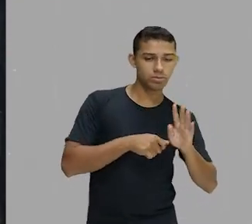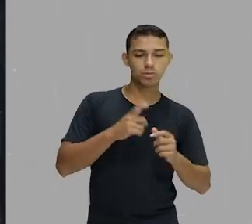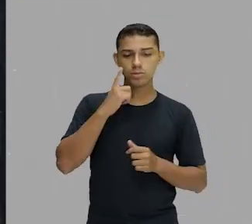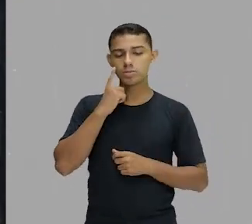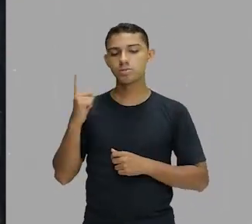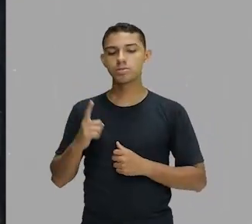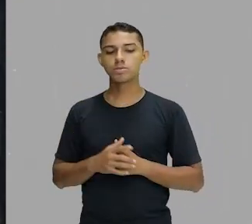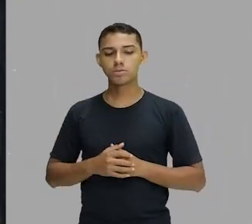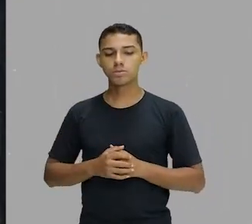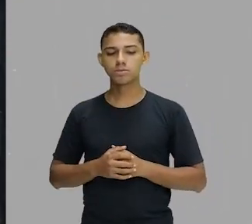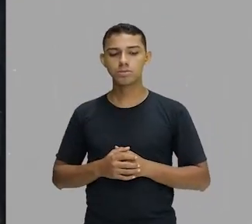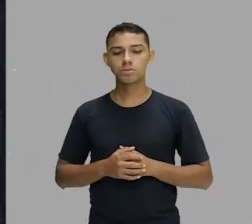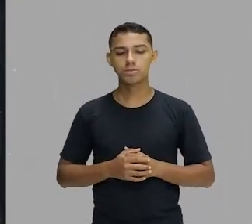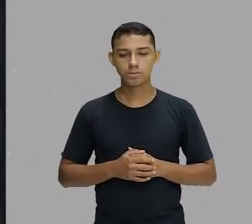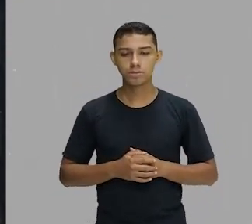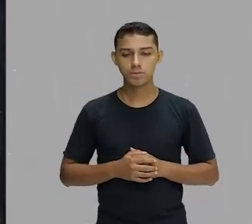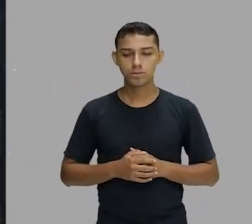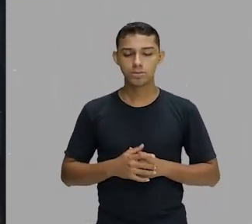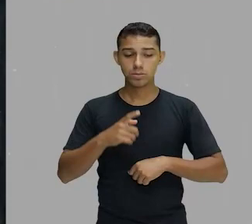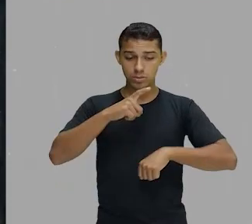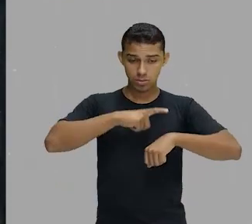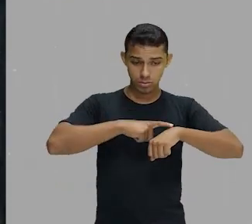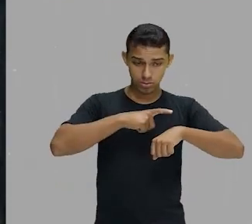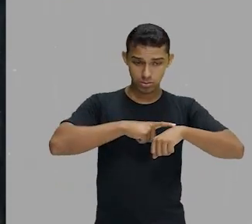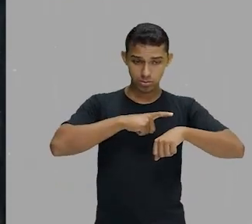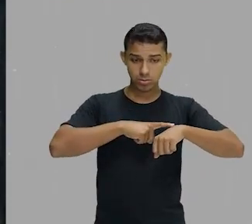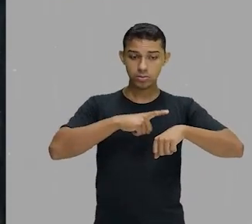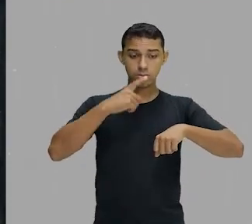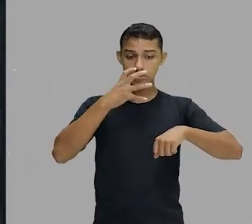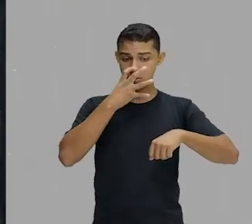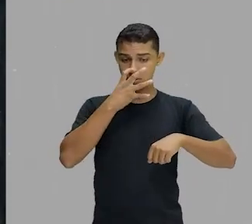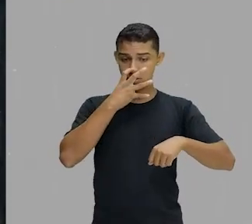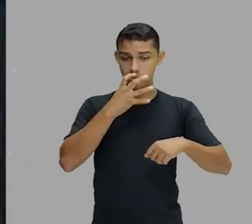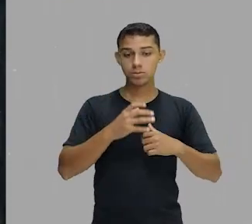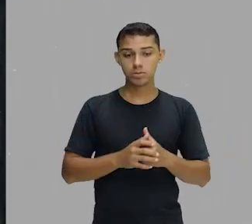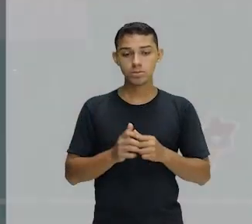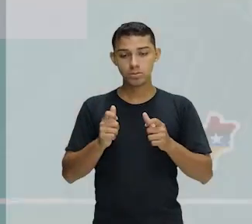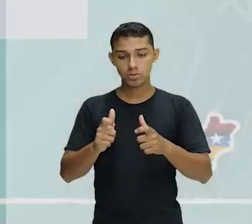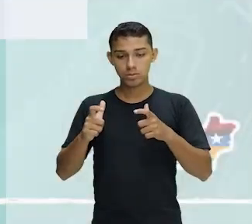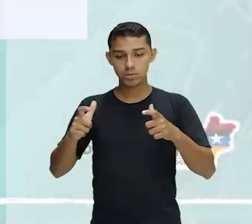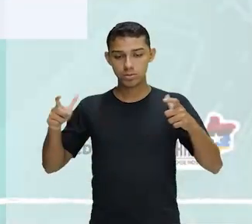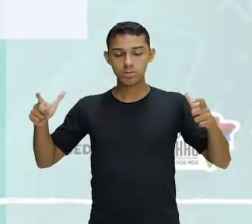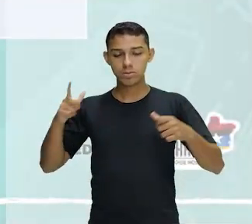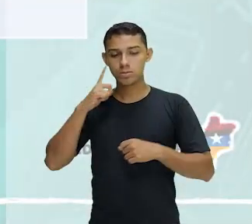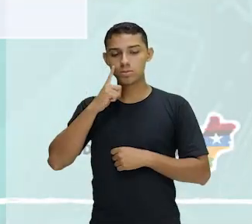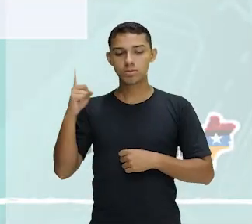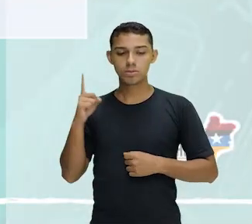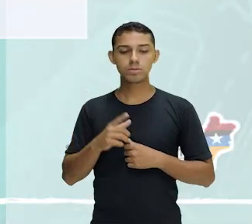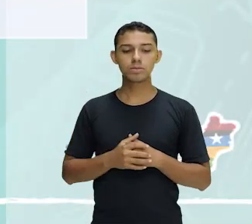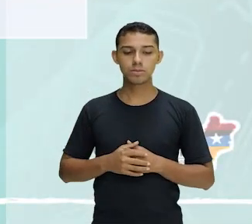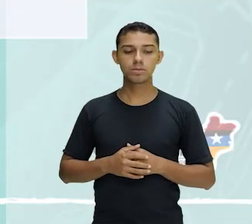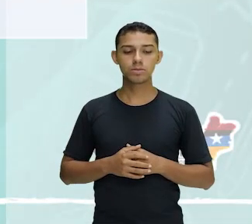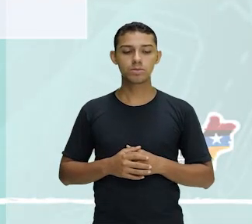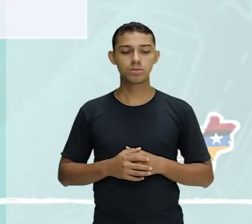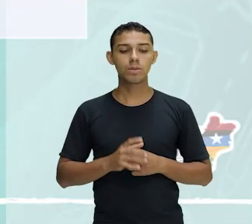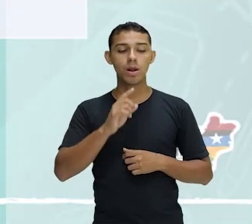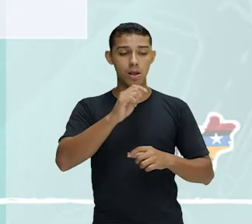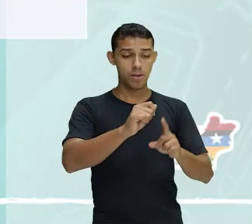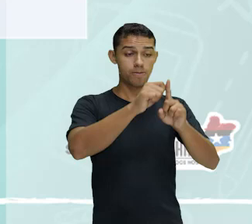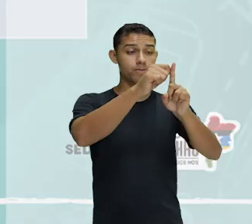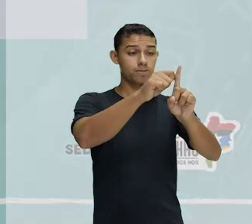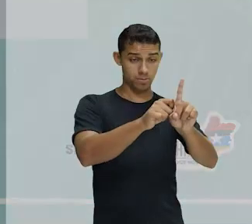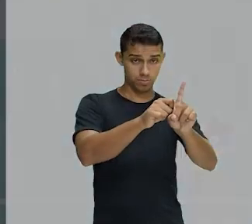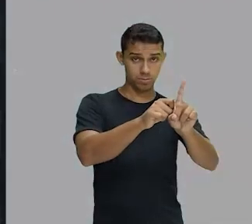já colocamos aqui tempo após a observação inicial e aumento do diâmetro. Então, após um